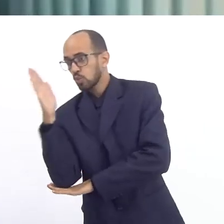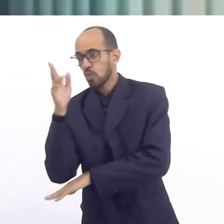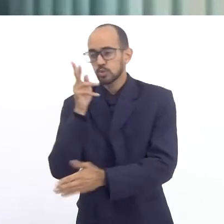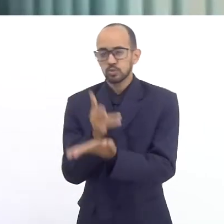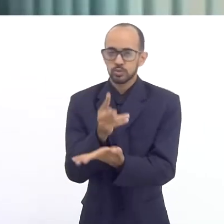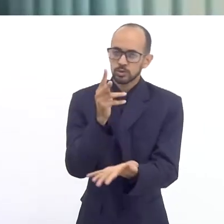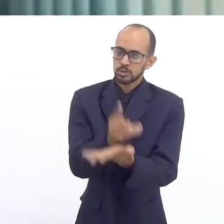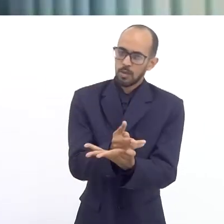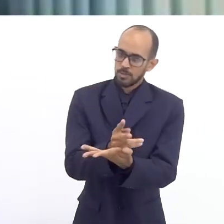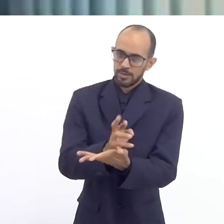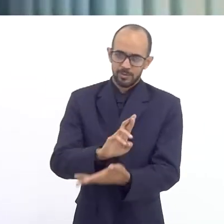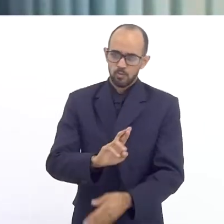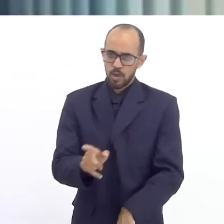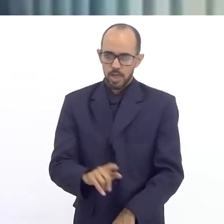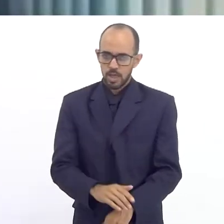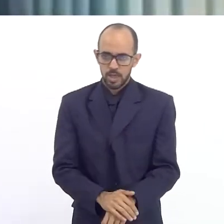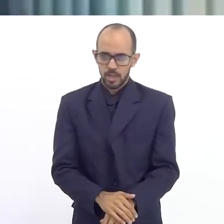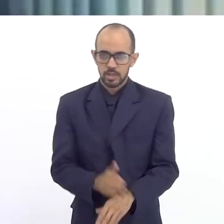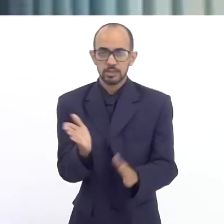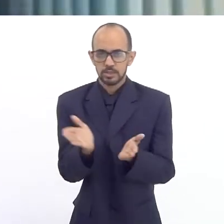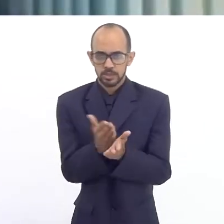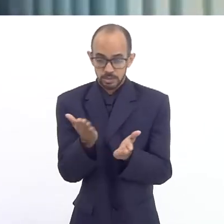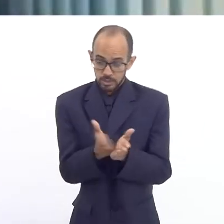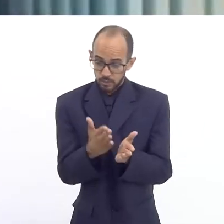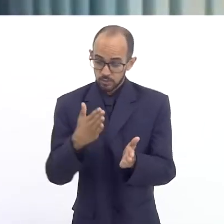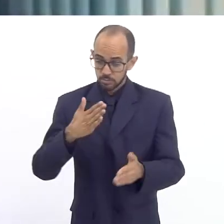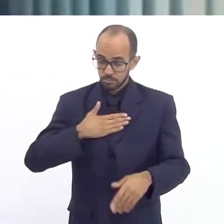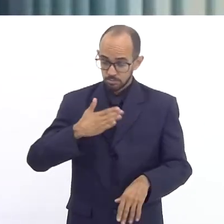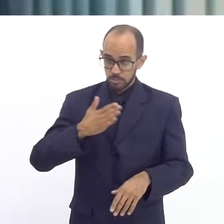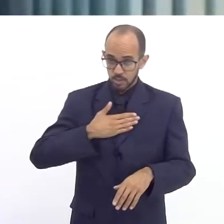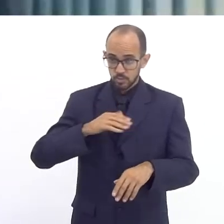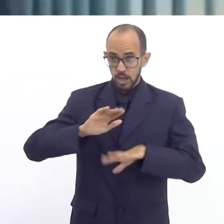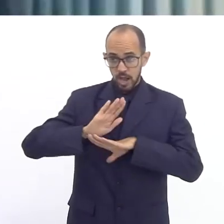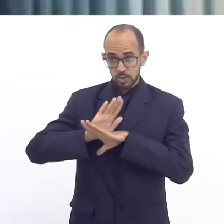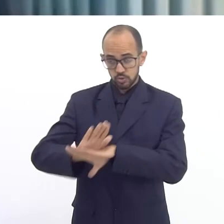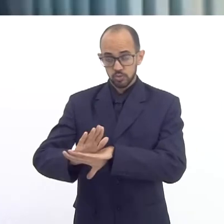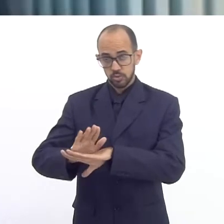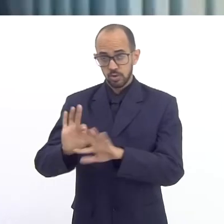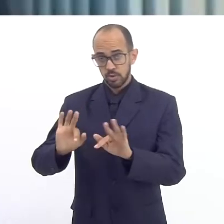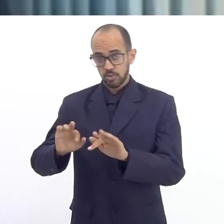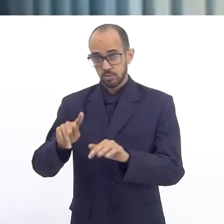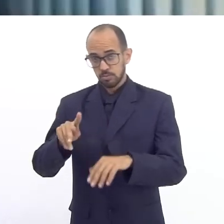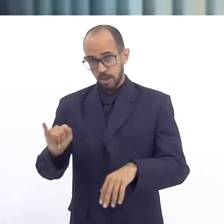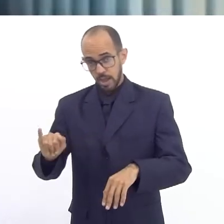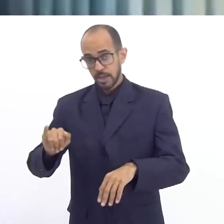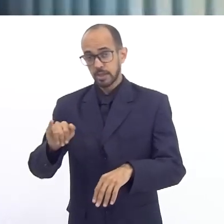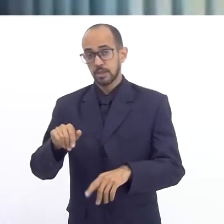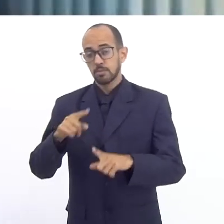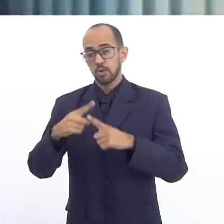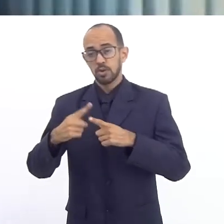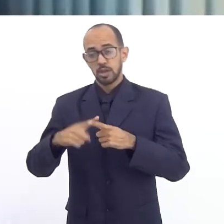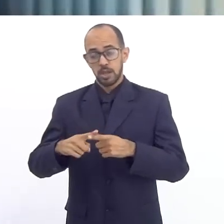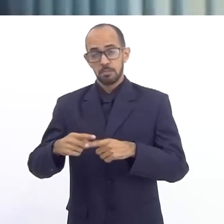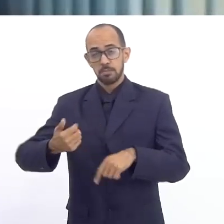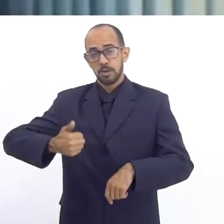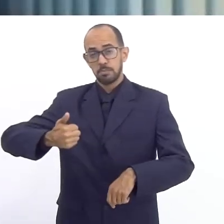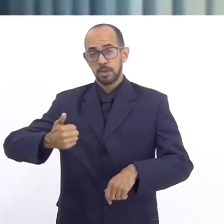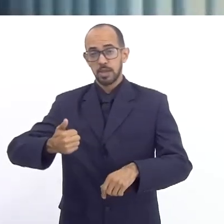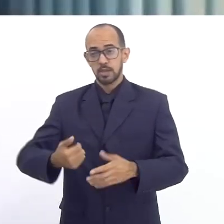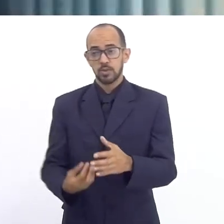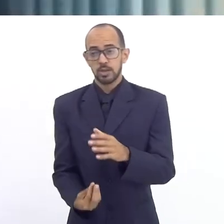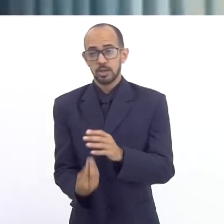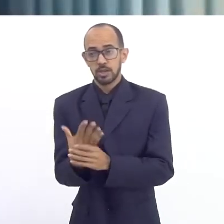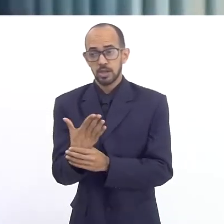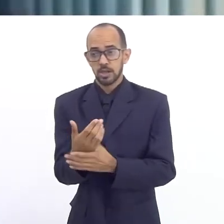dia sempre. E esses livros meus, eu acho que eles ajudam muito os pais, porque eles, primeiro,